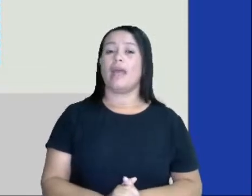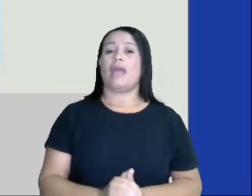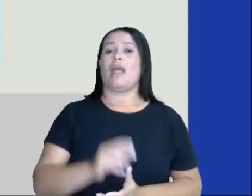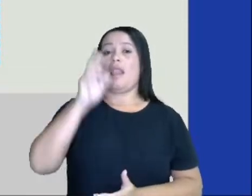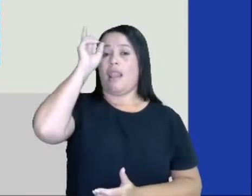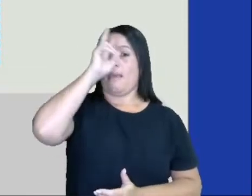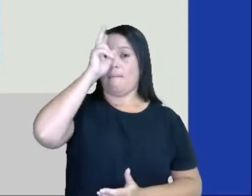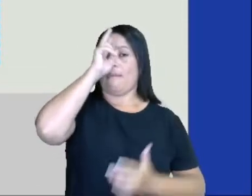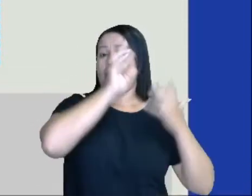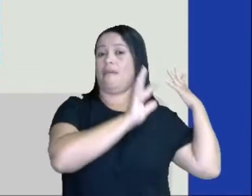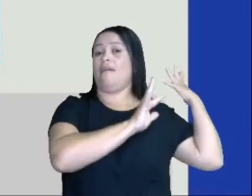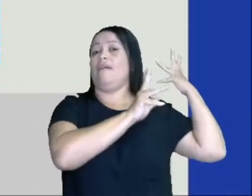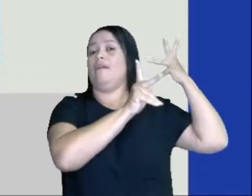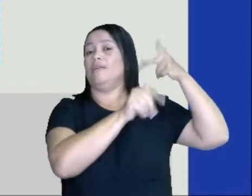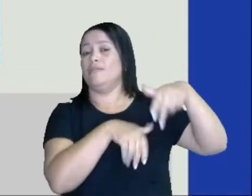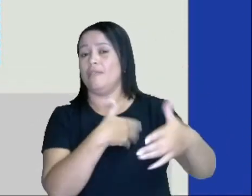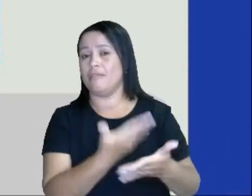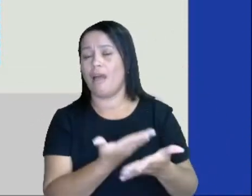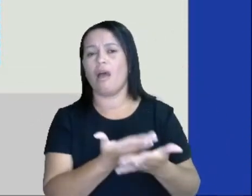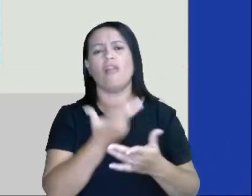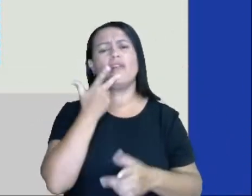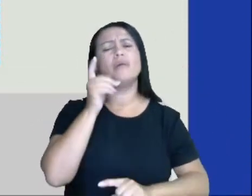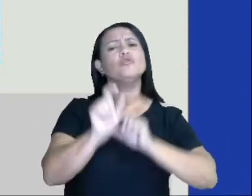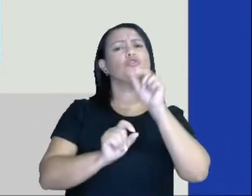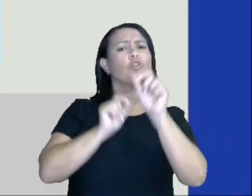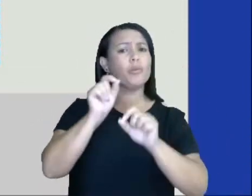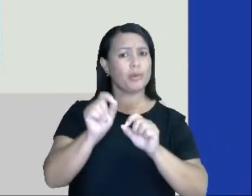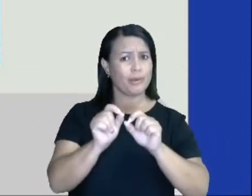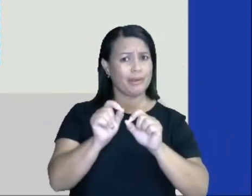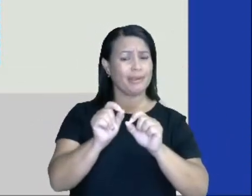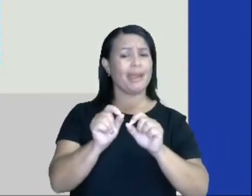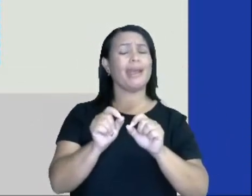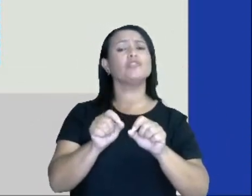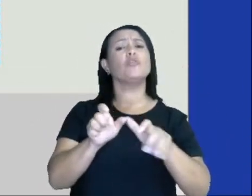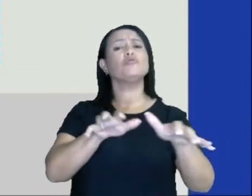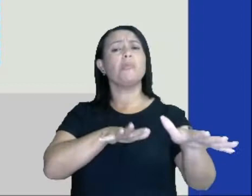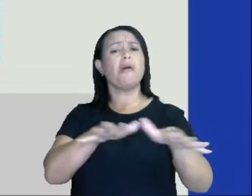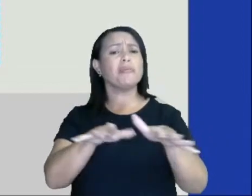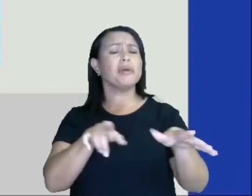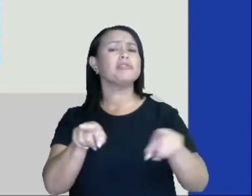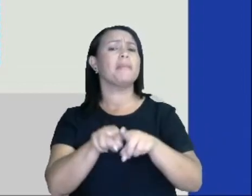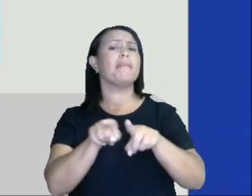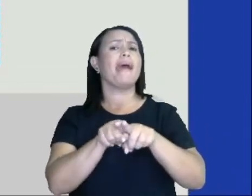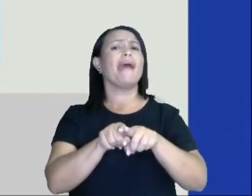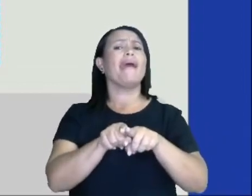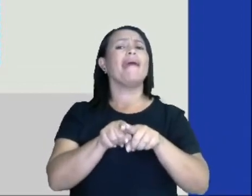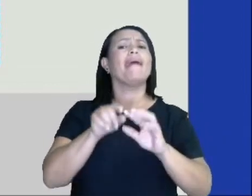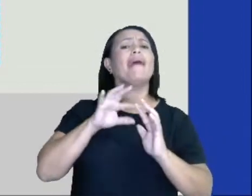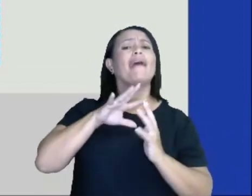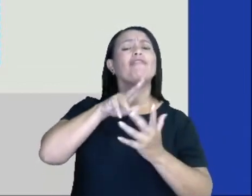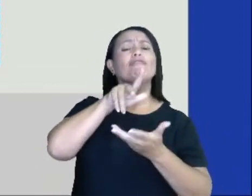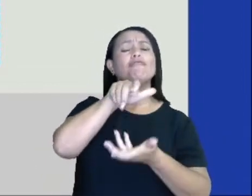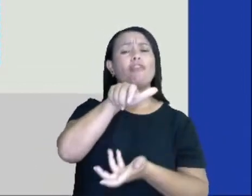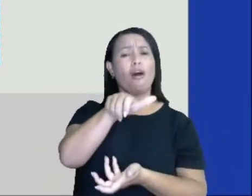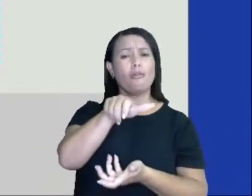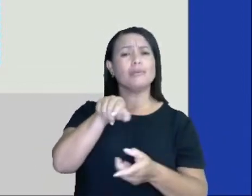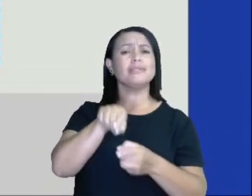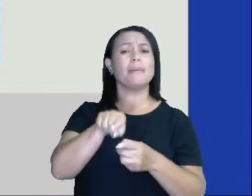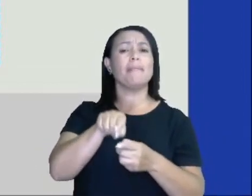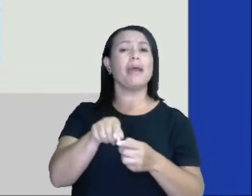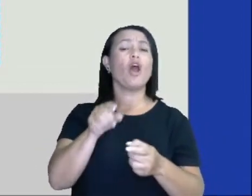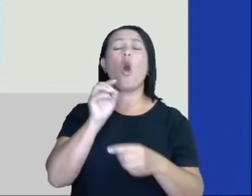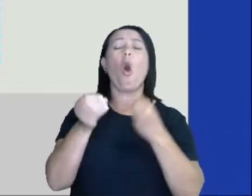Relembrando o que a gente viu na última aula, falamos sobre a forma e os movimentos, né, aí do planeta, sobre também